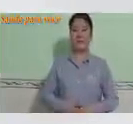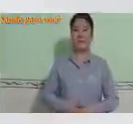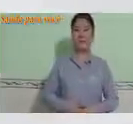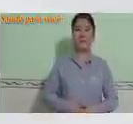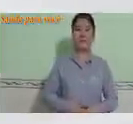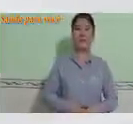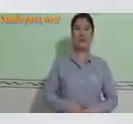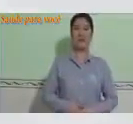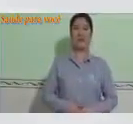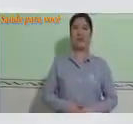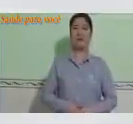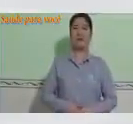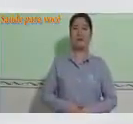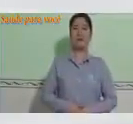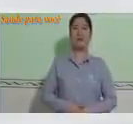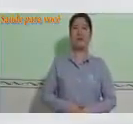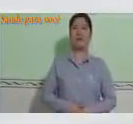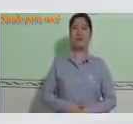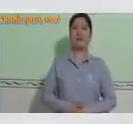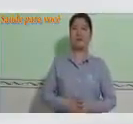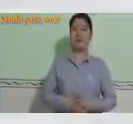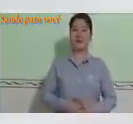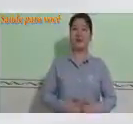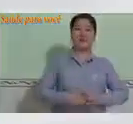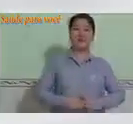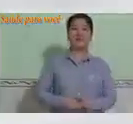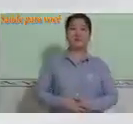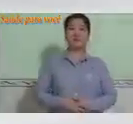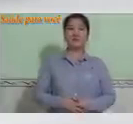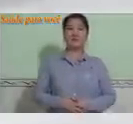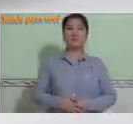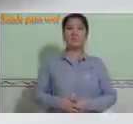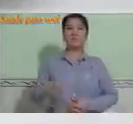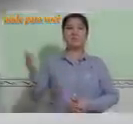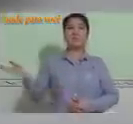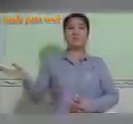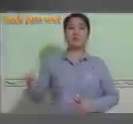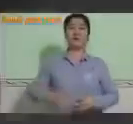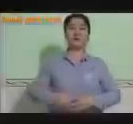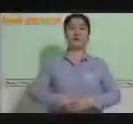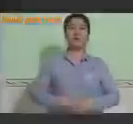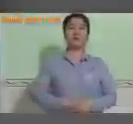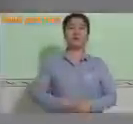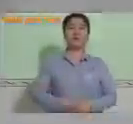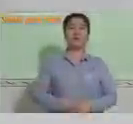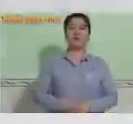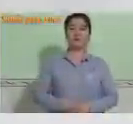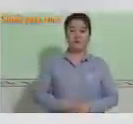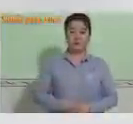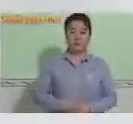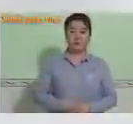Além disso, a psicoterapia também pode ajudar a relembrar os fatos esquecidos, principalmente quando o esquecimento